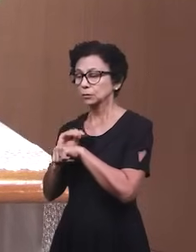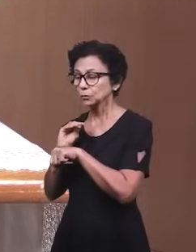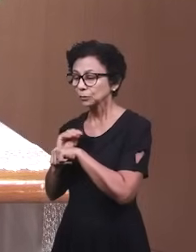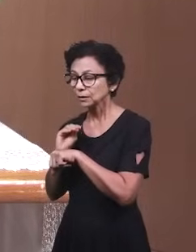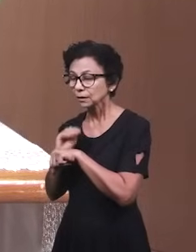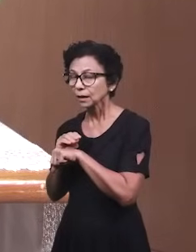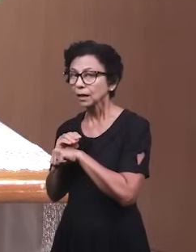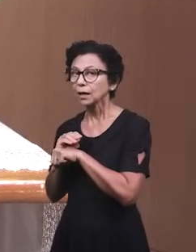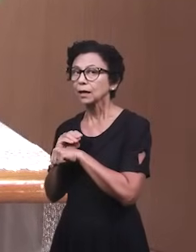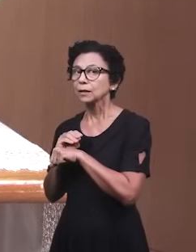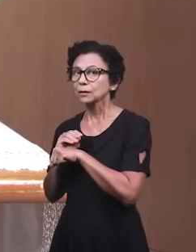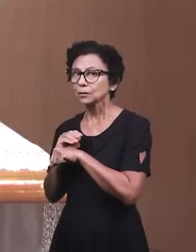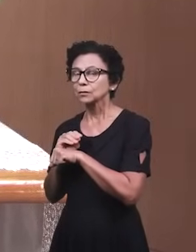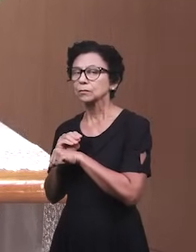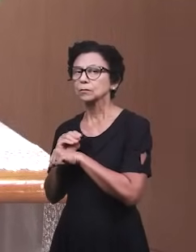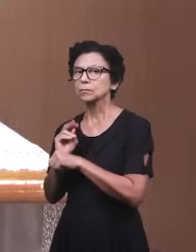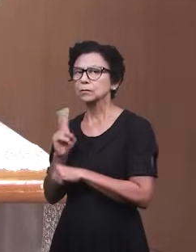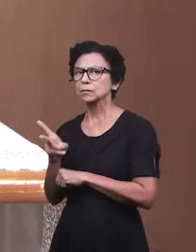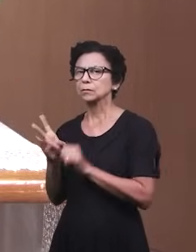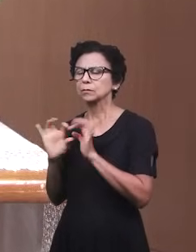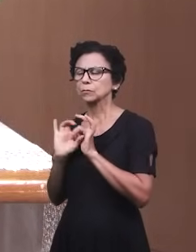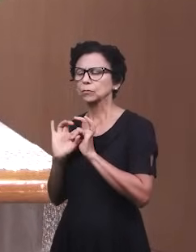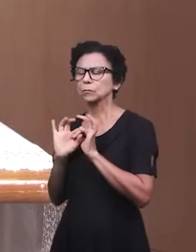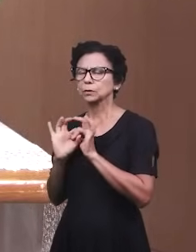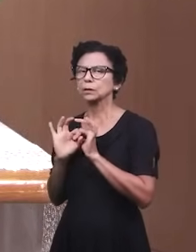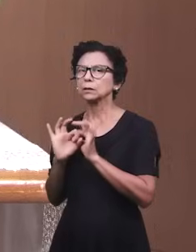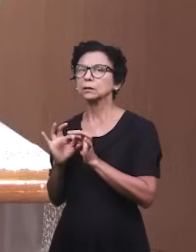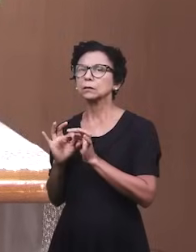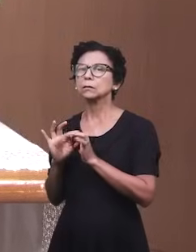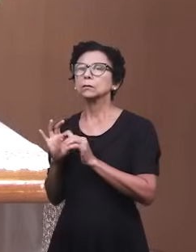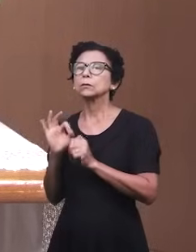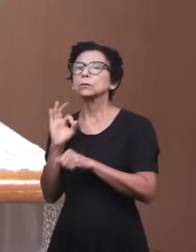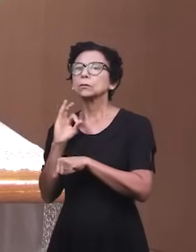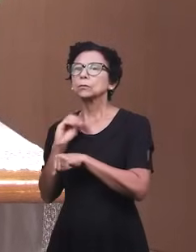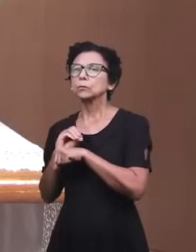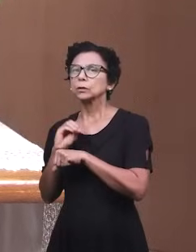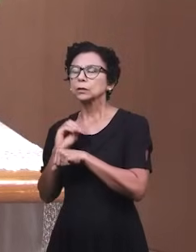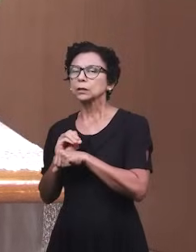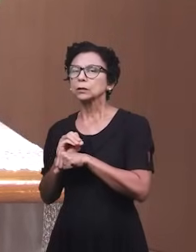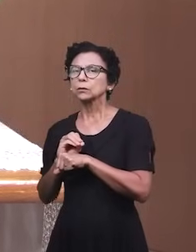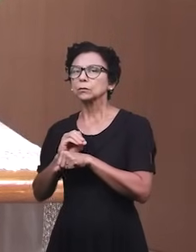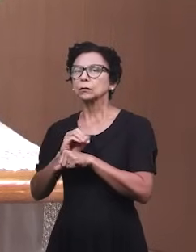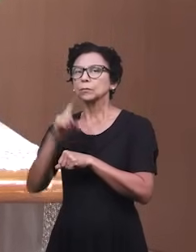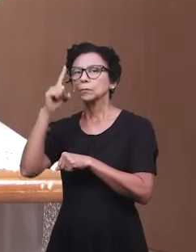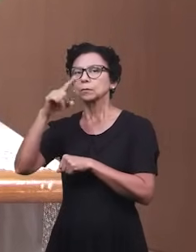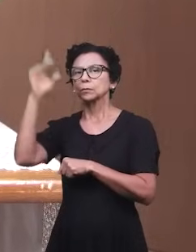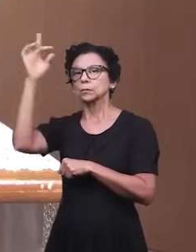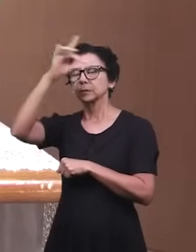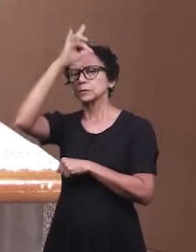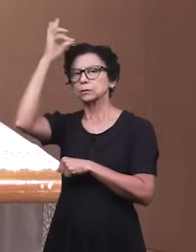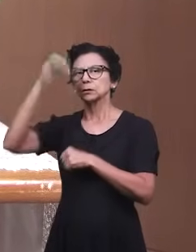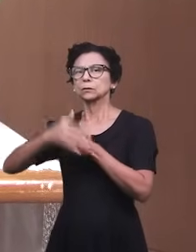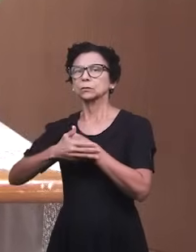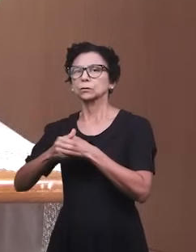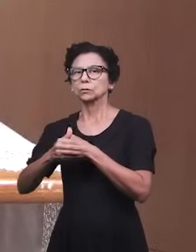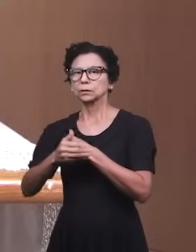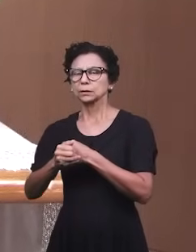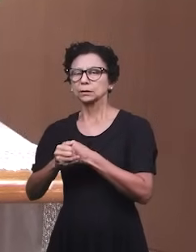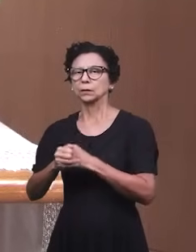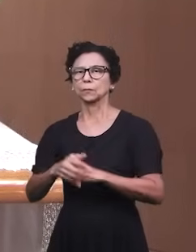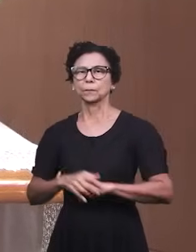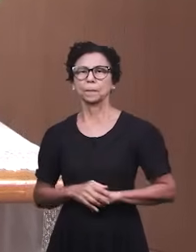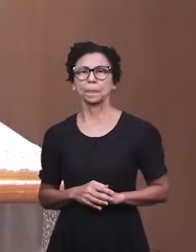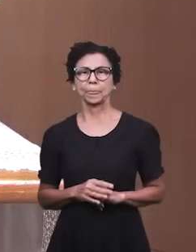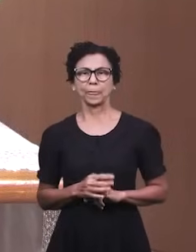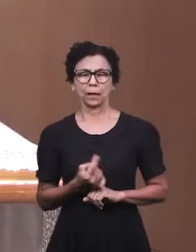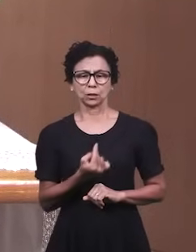guardando uma comunhão, guardando com o Consolador, que não nos deixa órfãos, mas nos